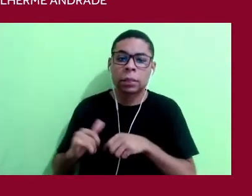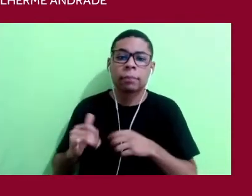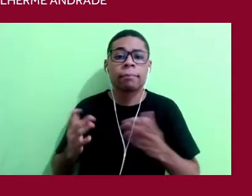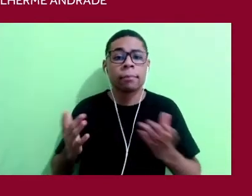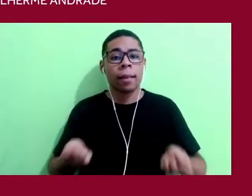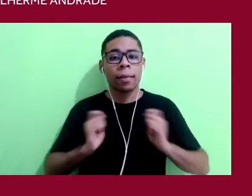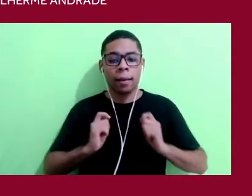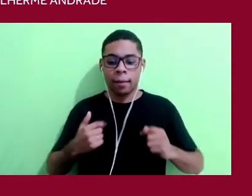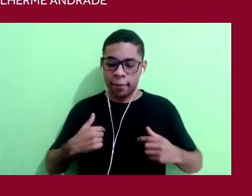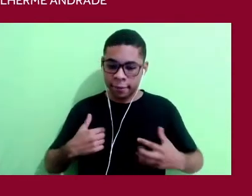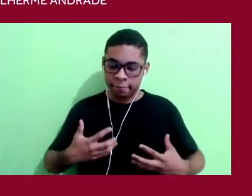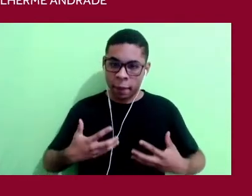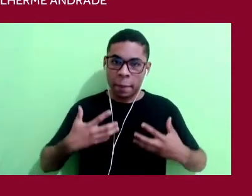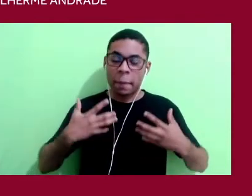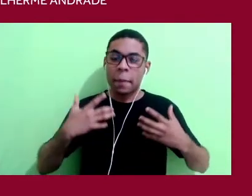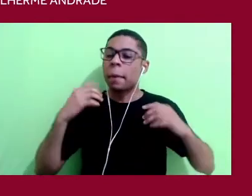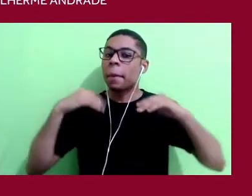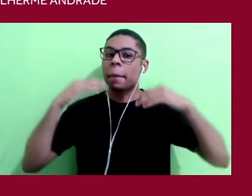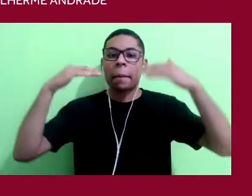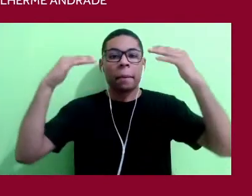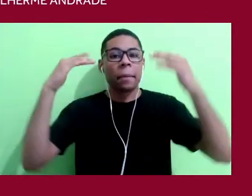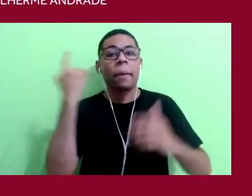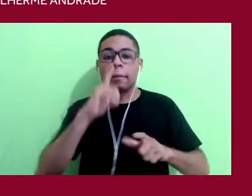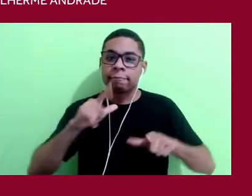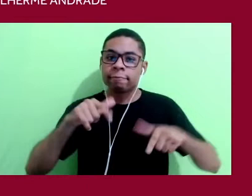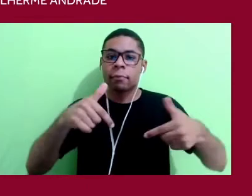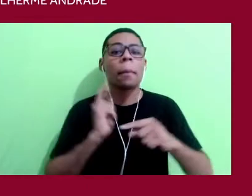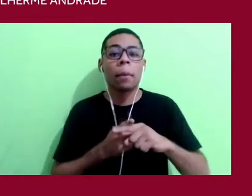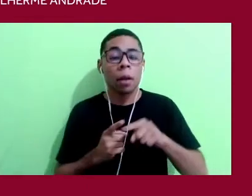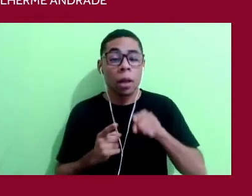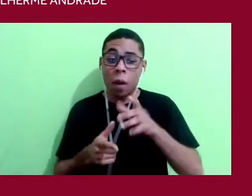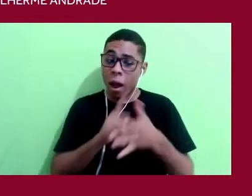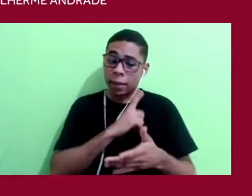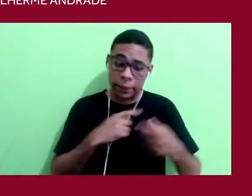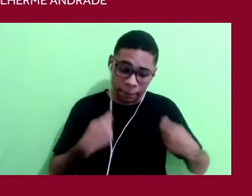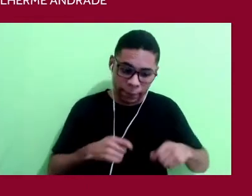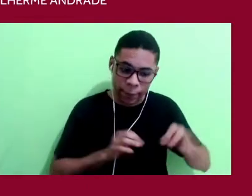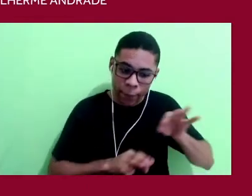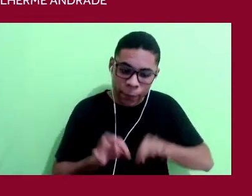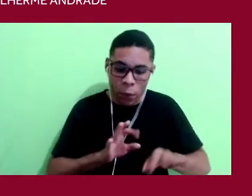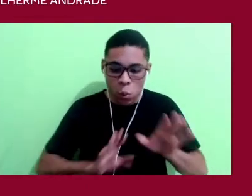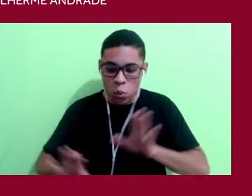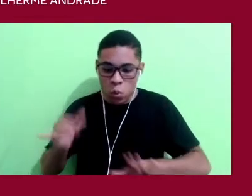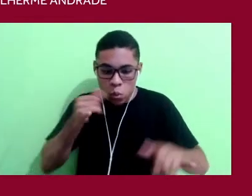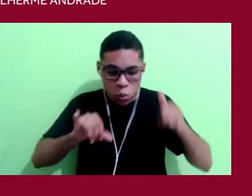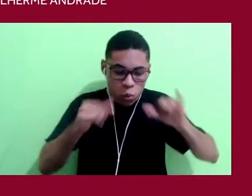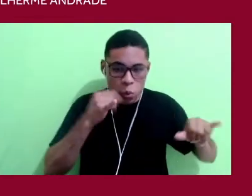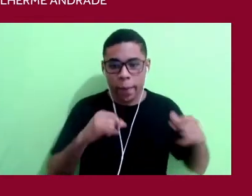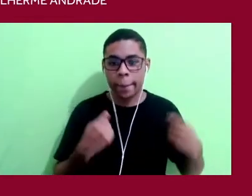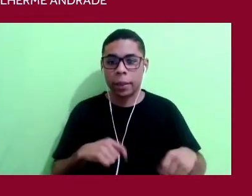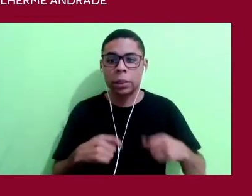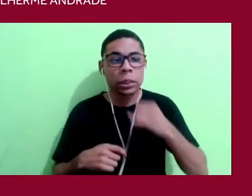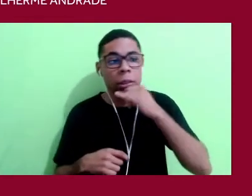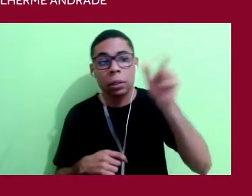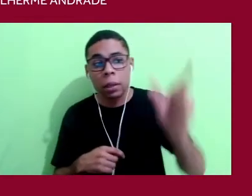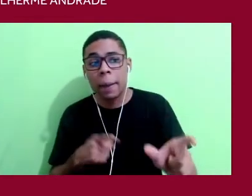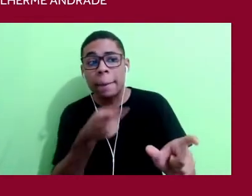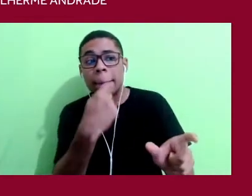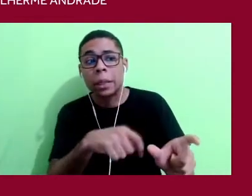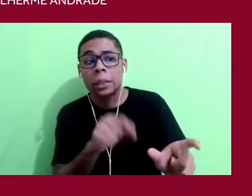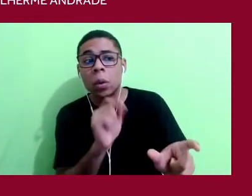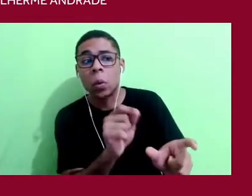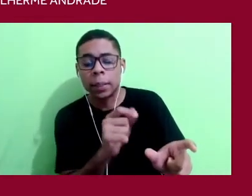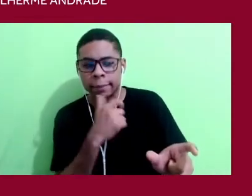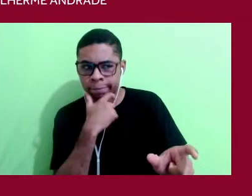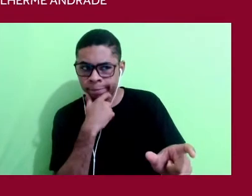vem. Porque tudo isso é feito de forma muito cuidadosa. A gente vai prestar atenção no que o usuário precisa, no que ele